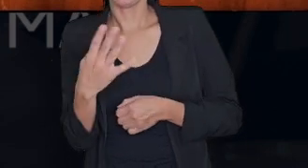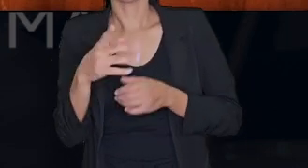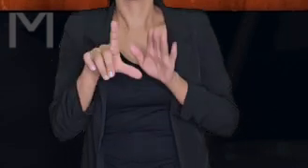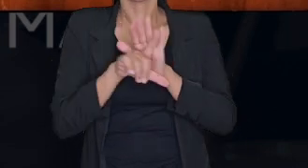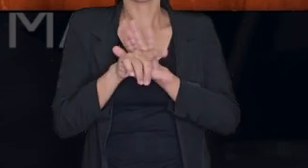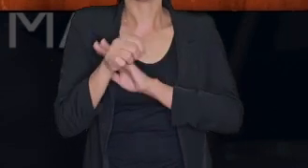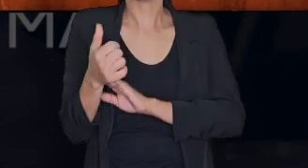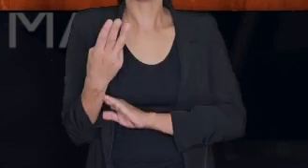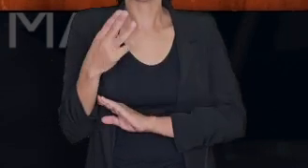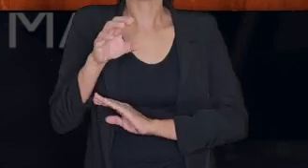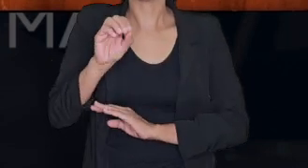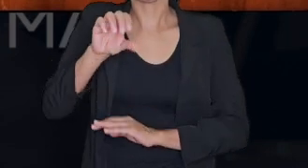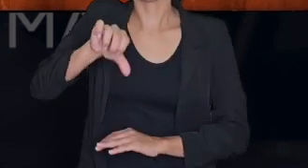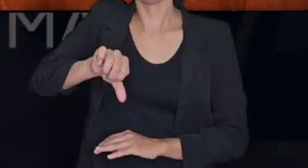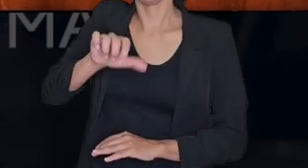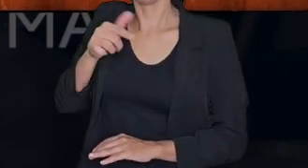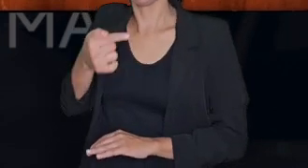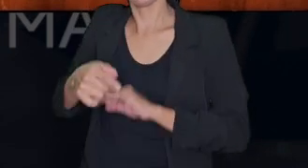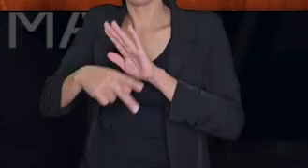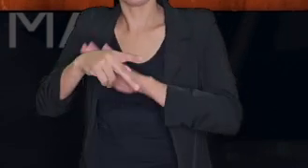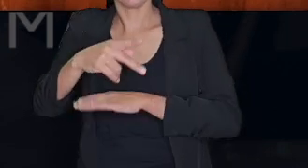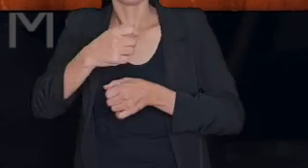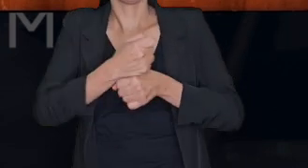Artigo 54 da Lei